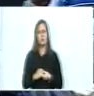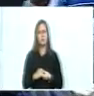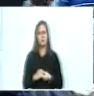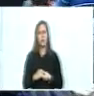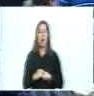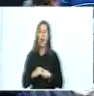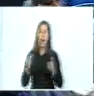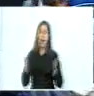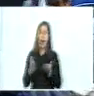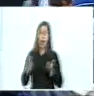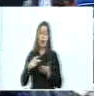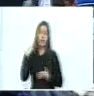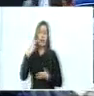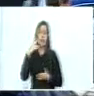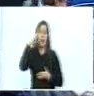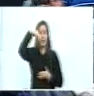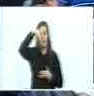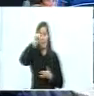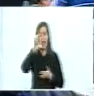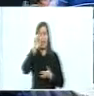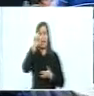A palavra ao vereador Marco Nunes.